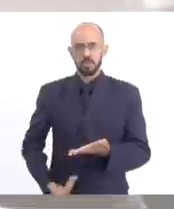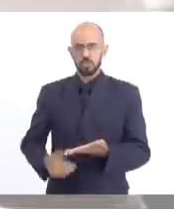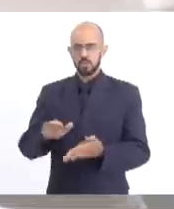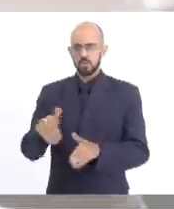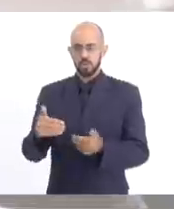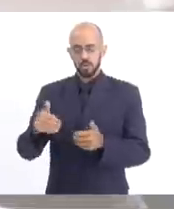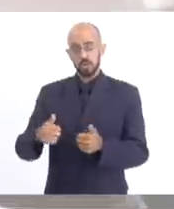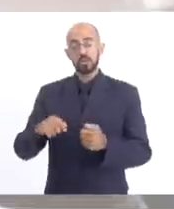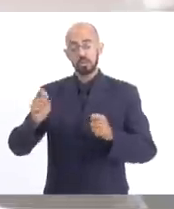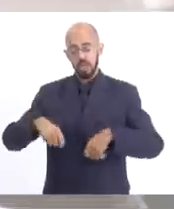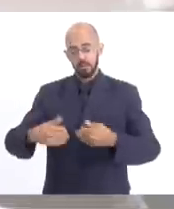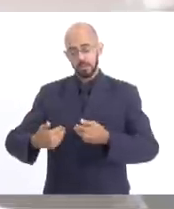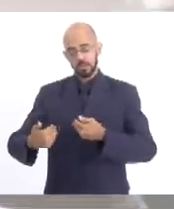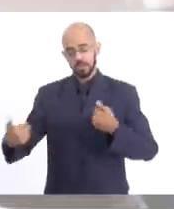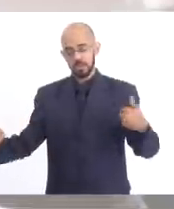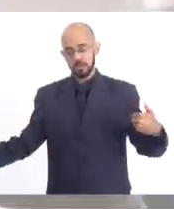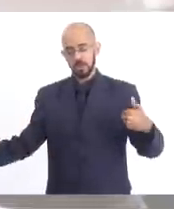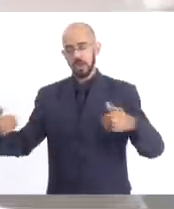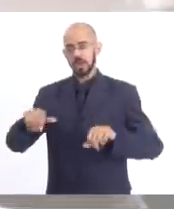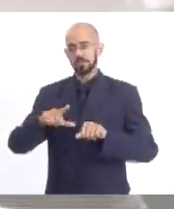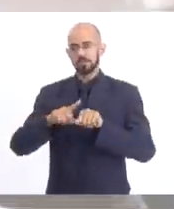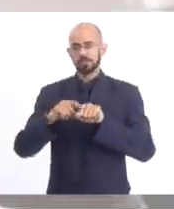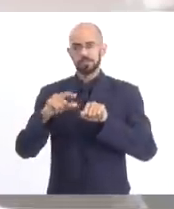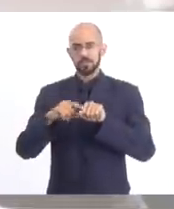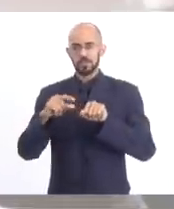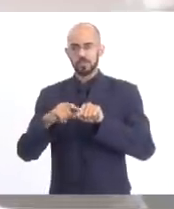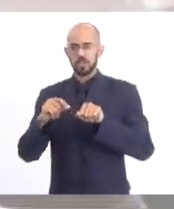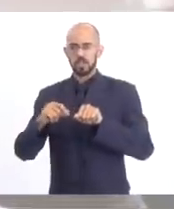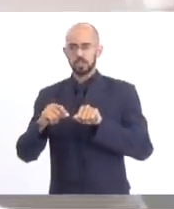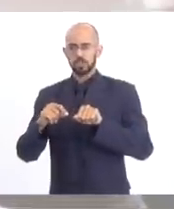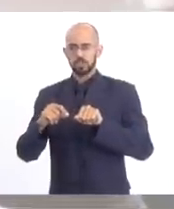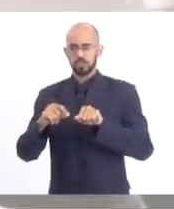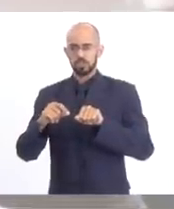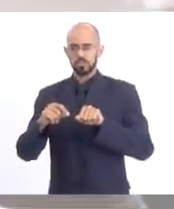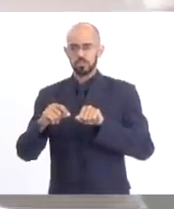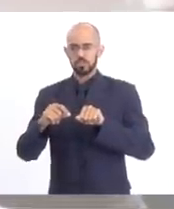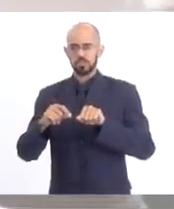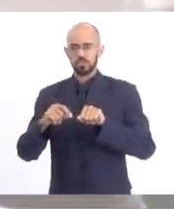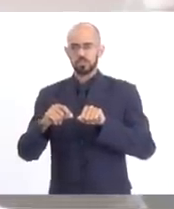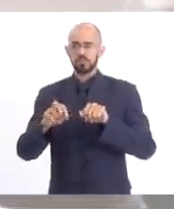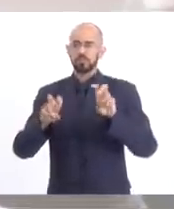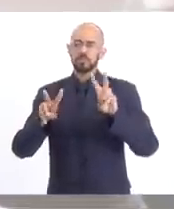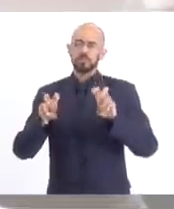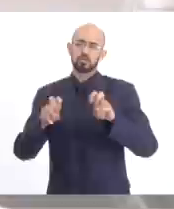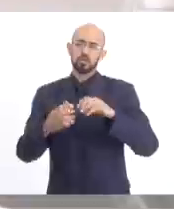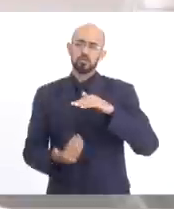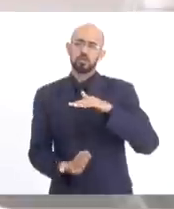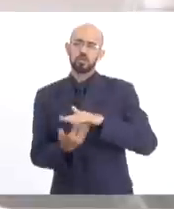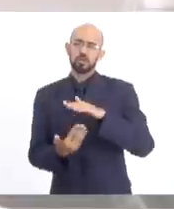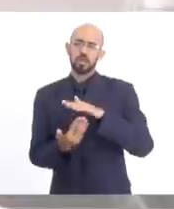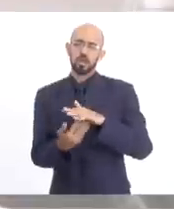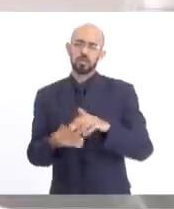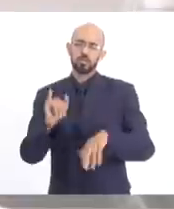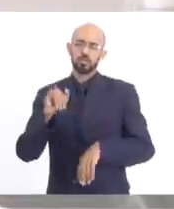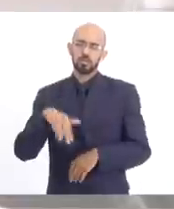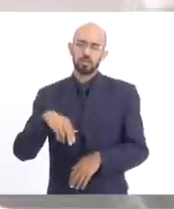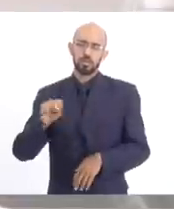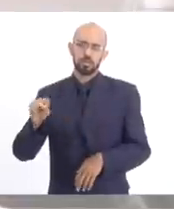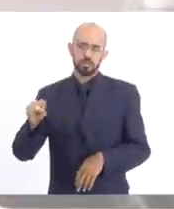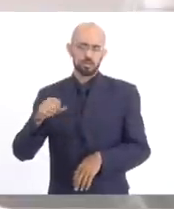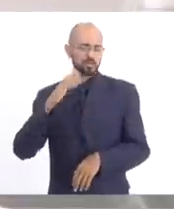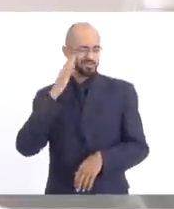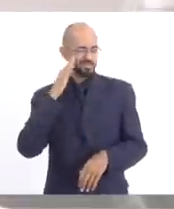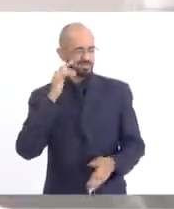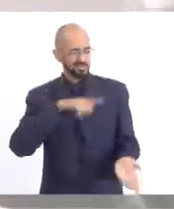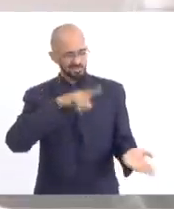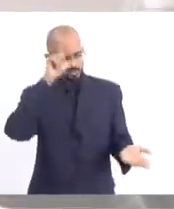aparta esse artigo, esse dispositivo, em relação à questão do teto do INSS, entendeu, Luiz? Pois